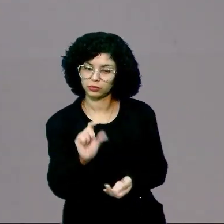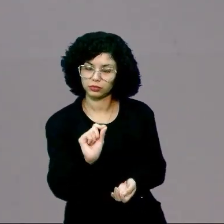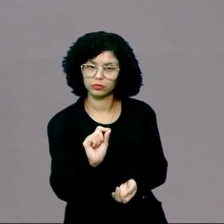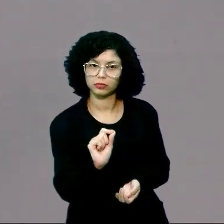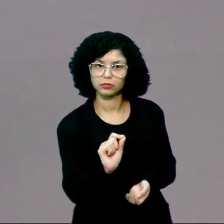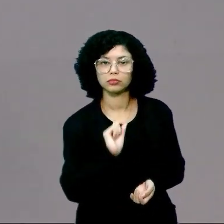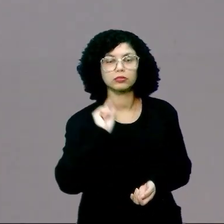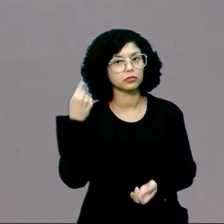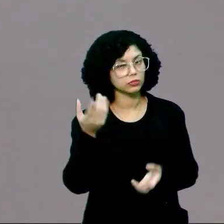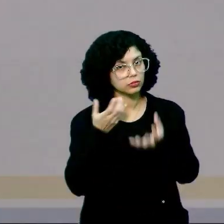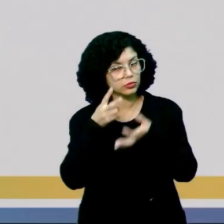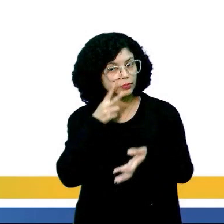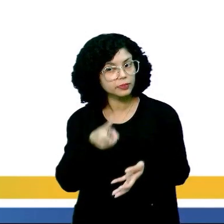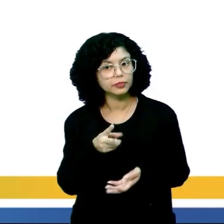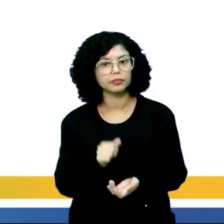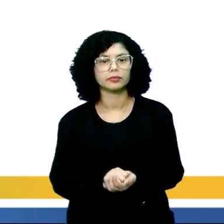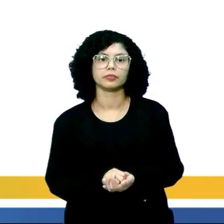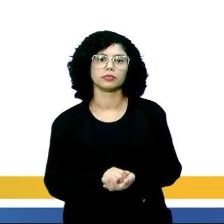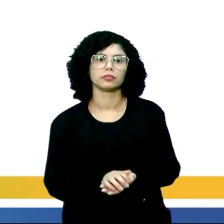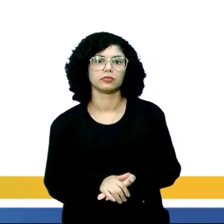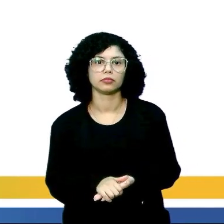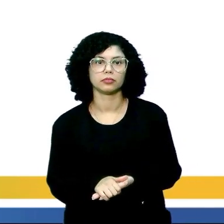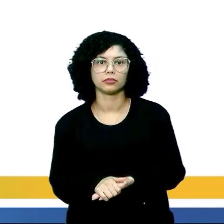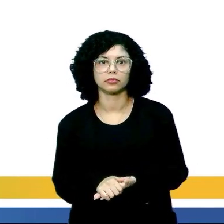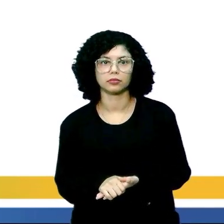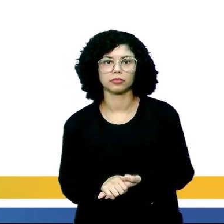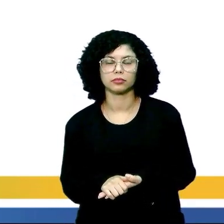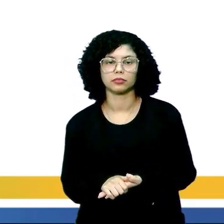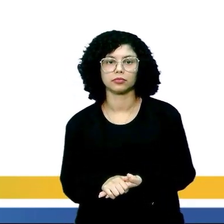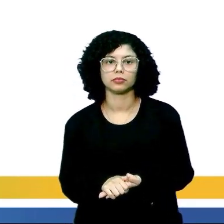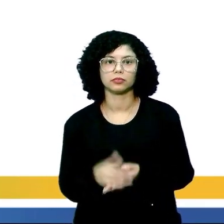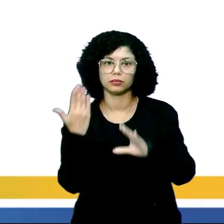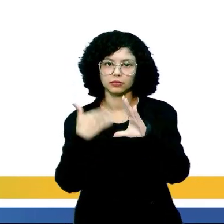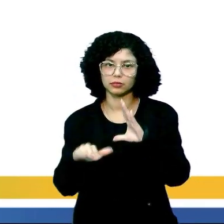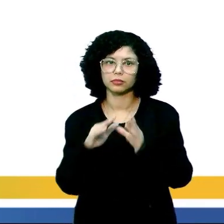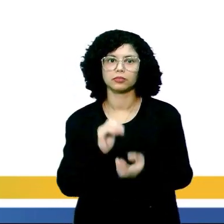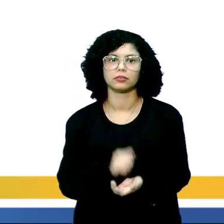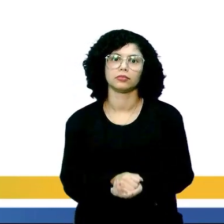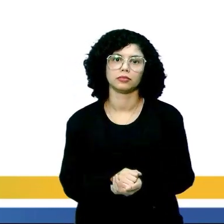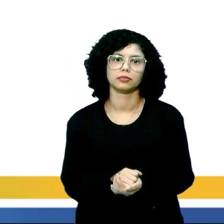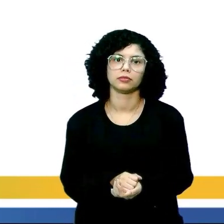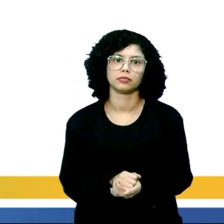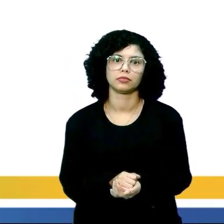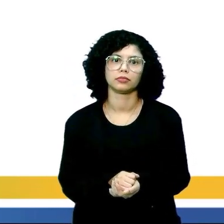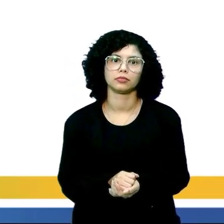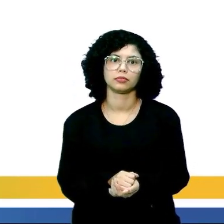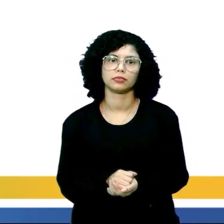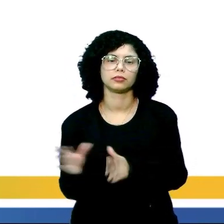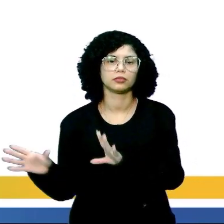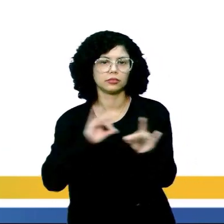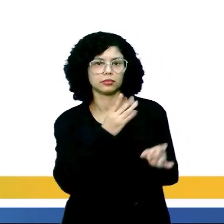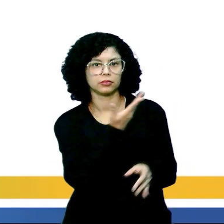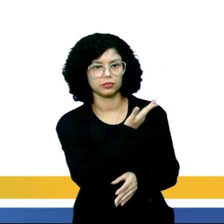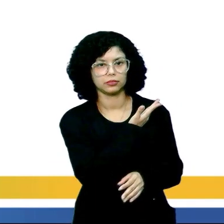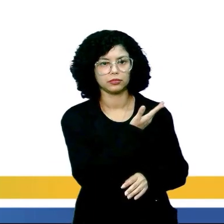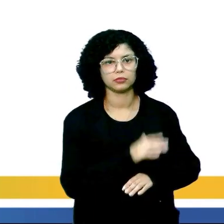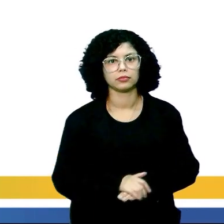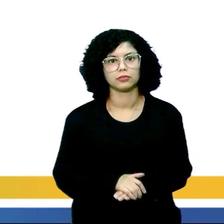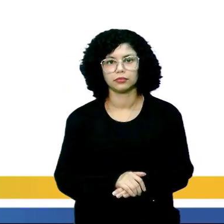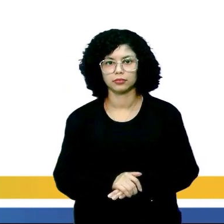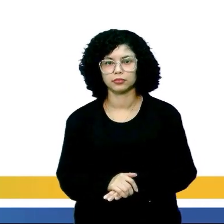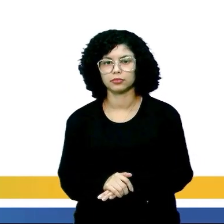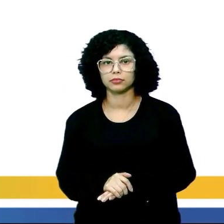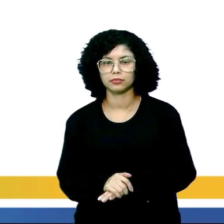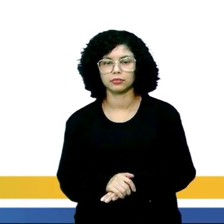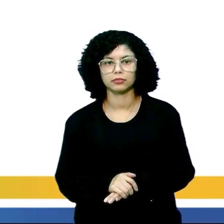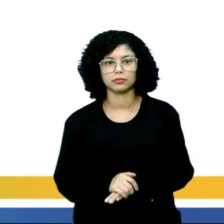escolhe aquilo que a gente quer ver, né? E aí ele fala, ó, manda meus e-mails, né? Leva a minha casa do meu amigo, no caso